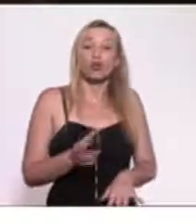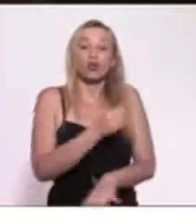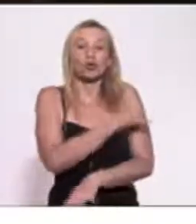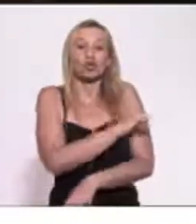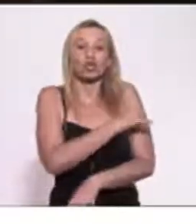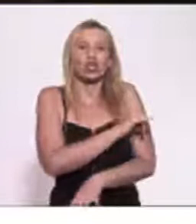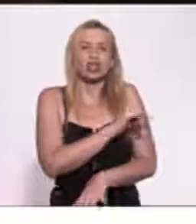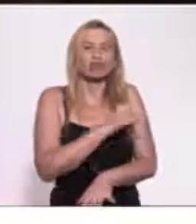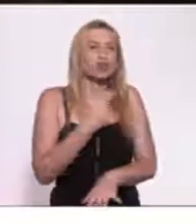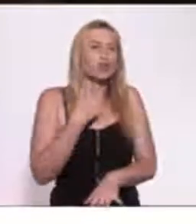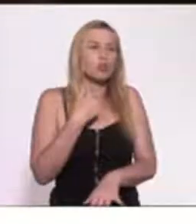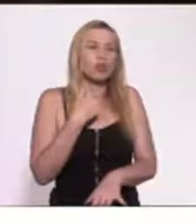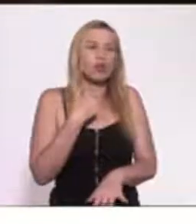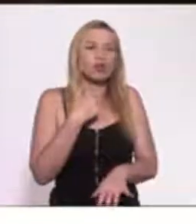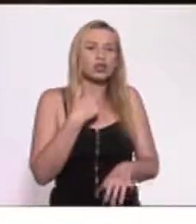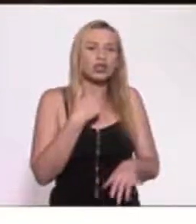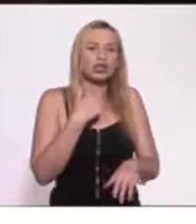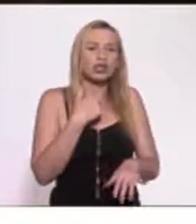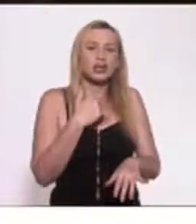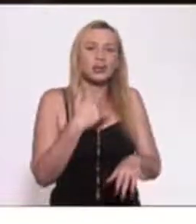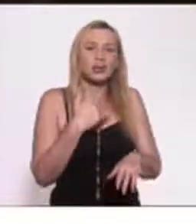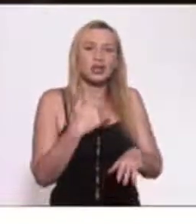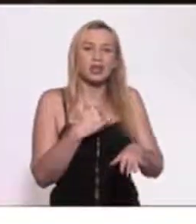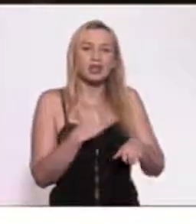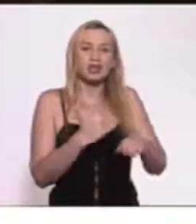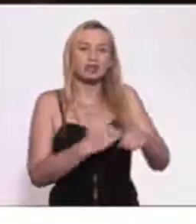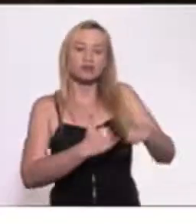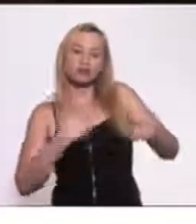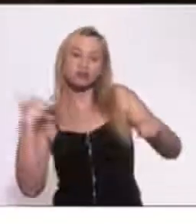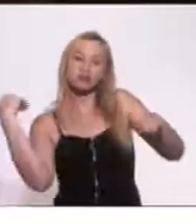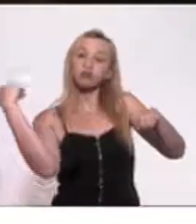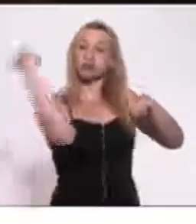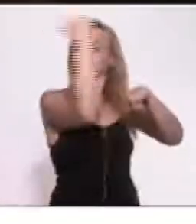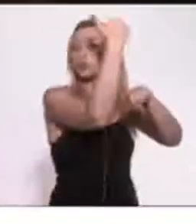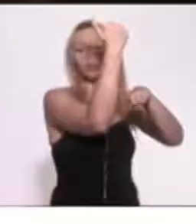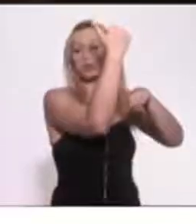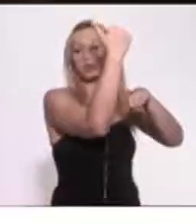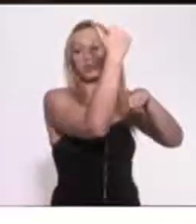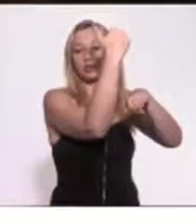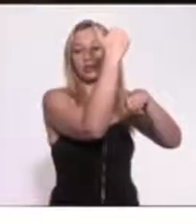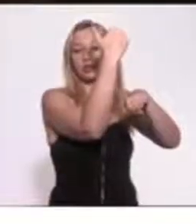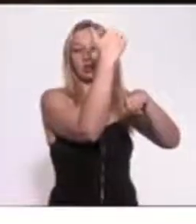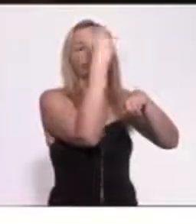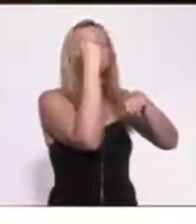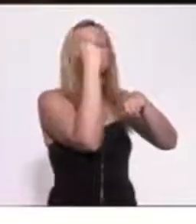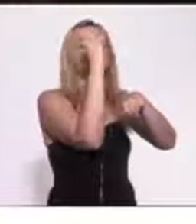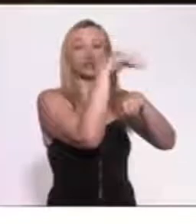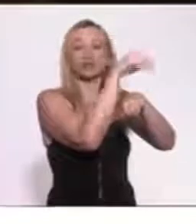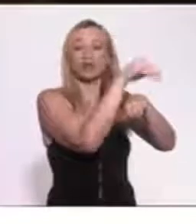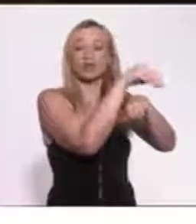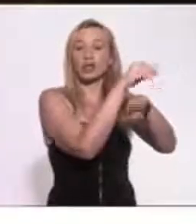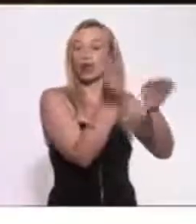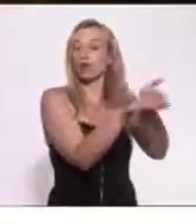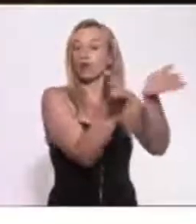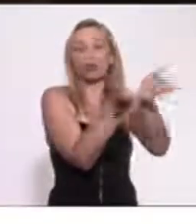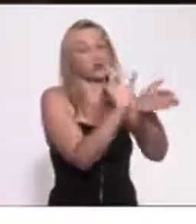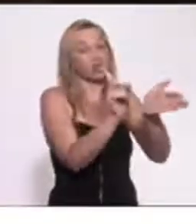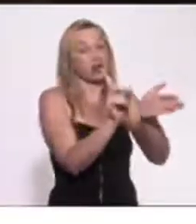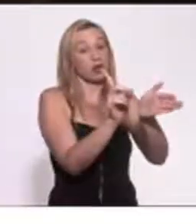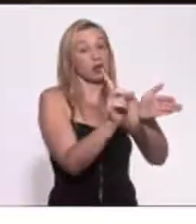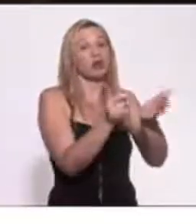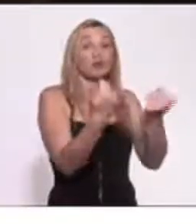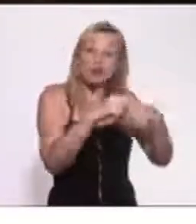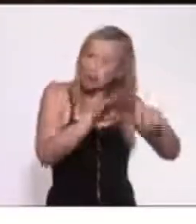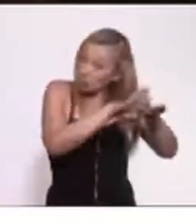se colocar no pedestal da moralidade e achar que a gente tem um status maior do que o resto do Brasil, porque não é isso.